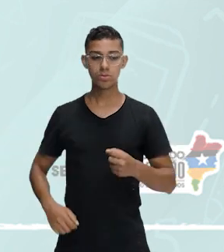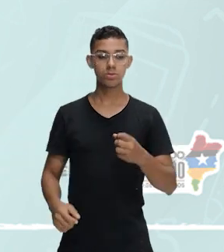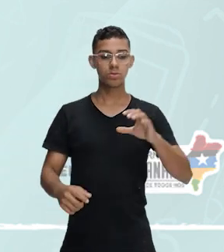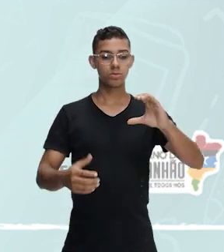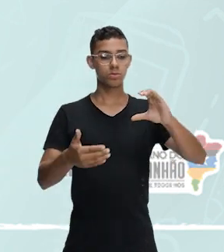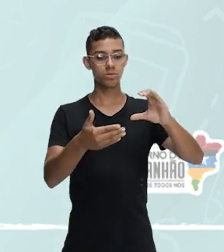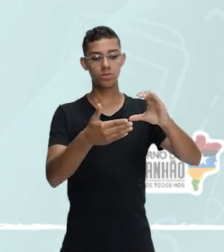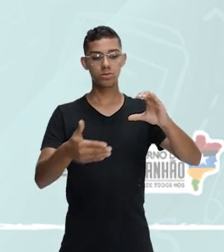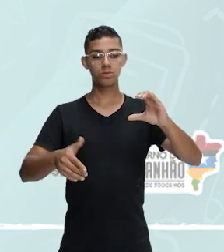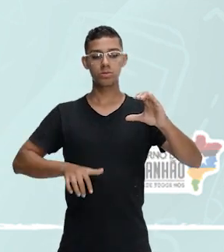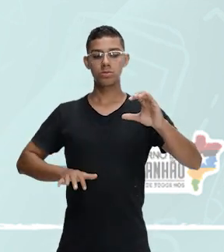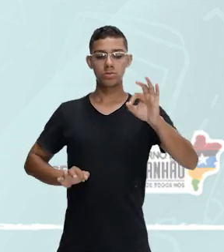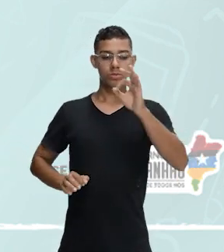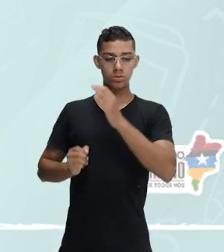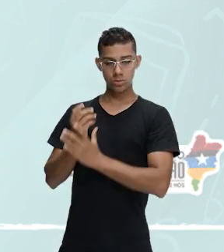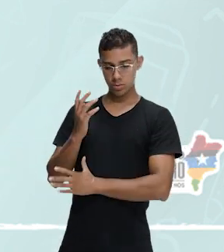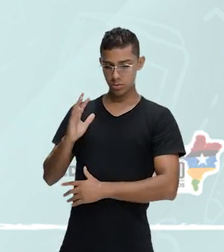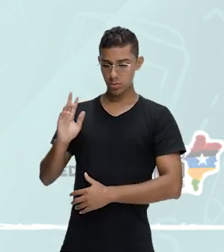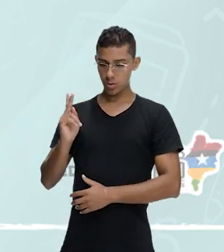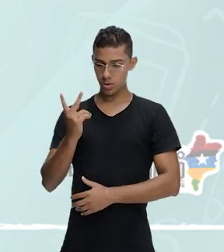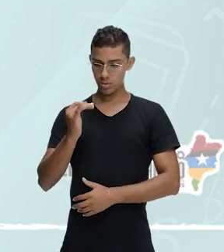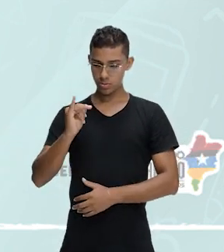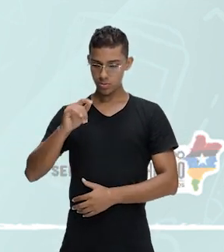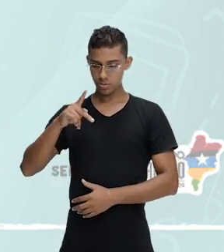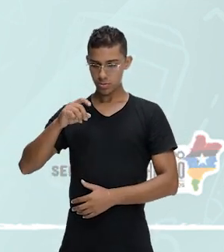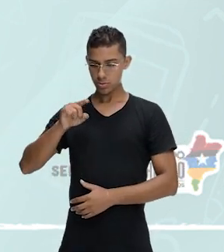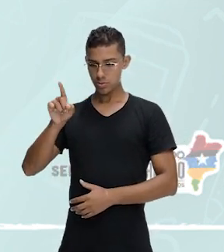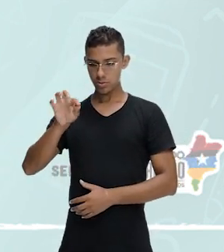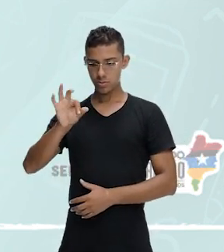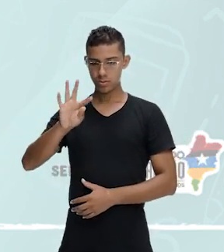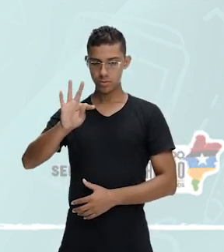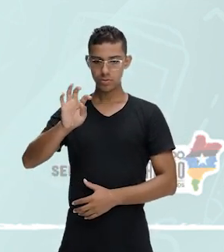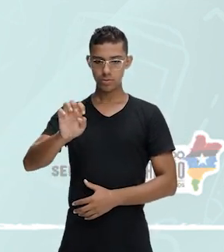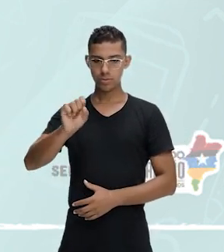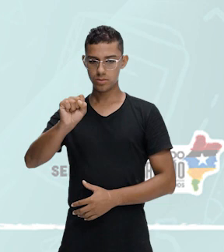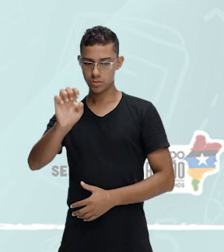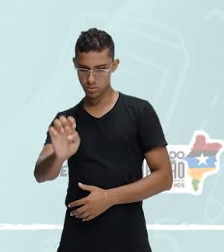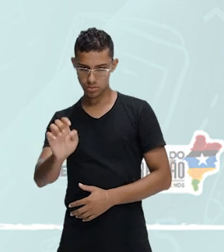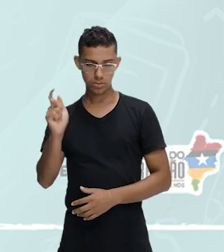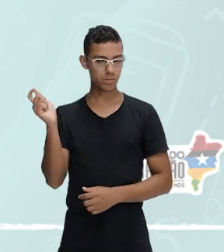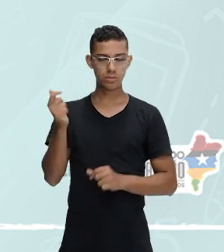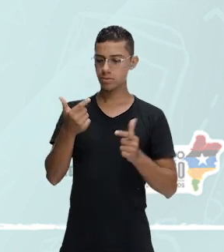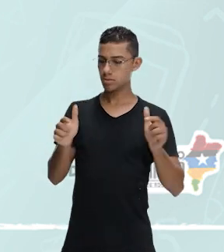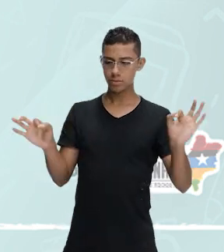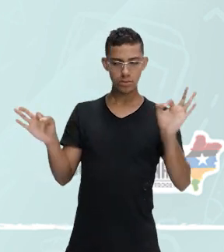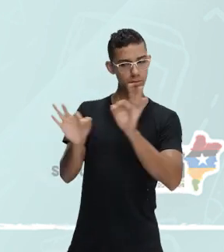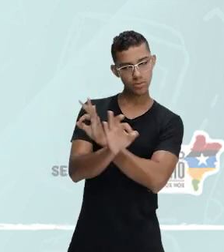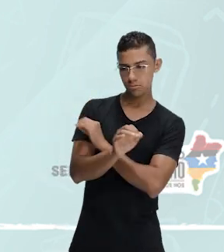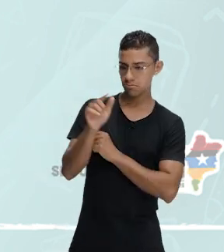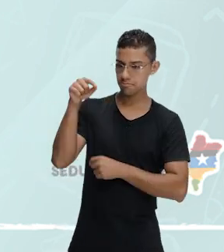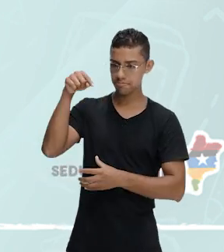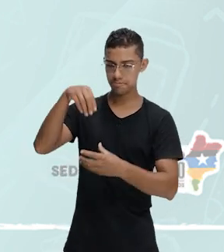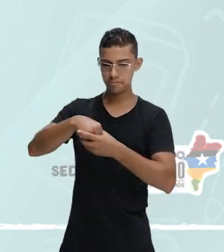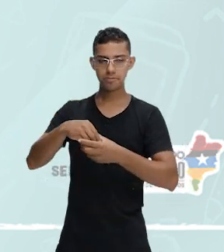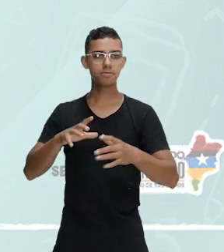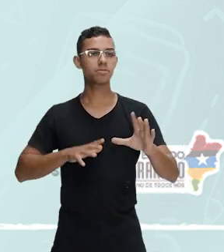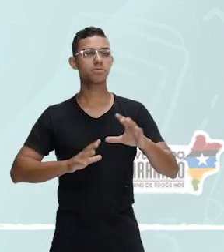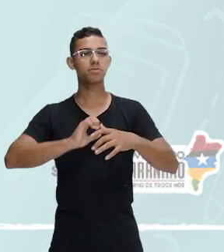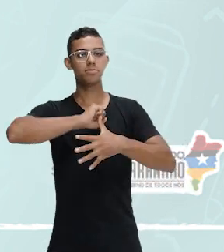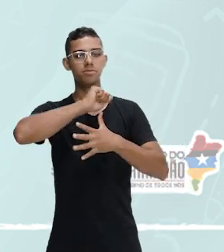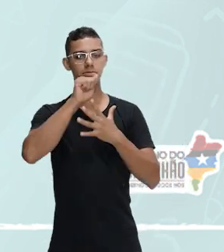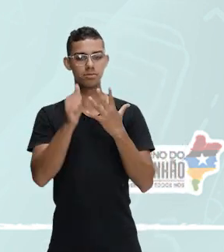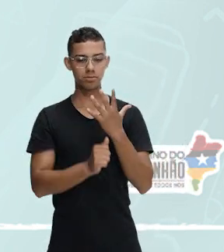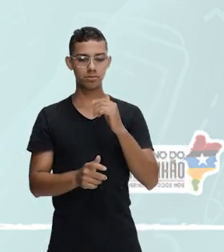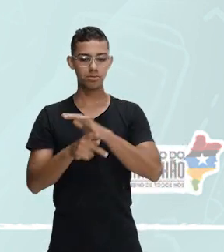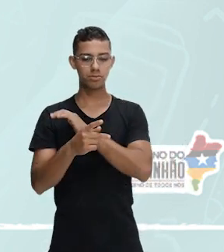de hipóteses. Não, nós não temos elaboração de hipóteses neste elemento, nesta configuração, neste